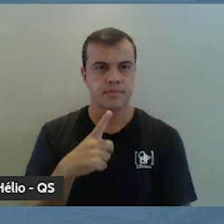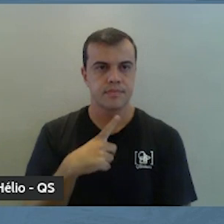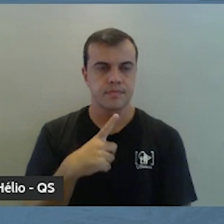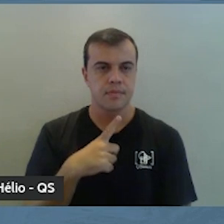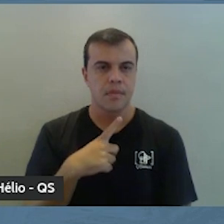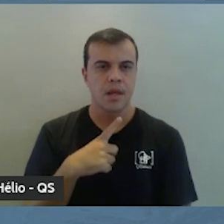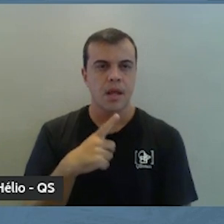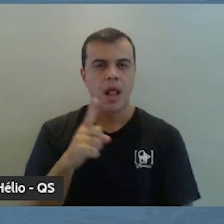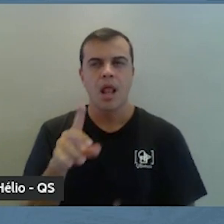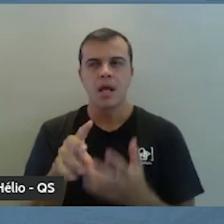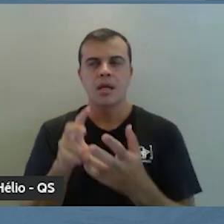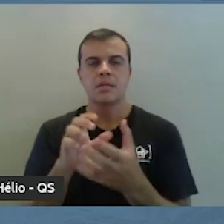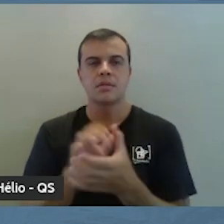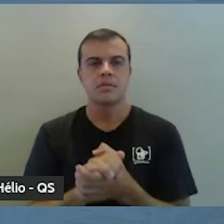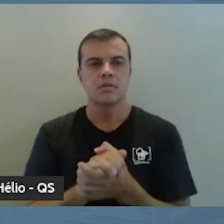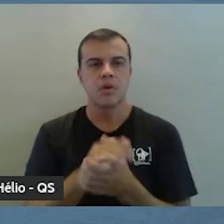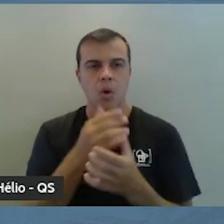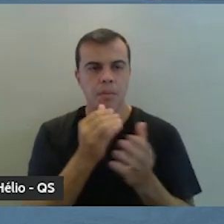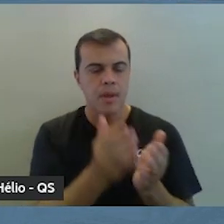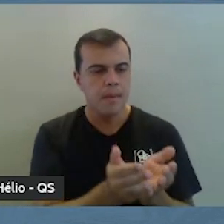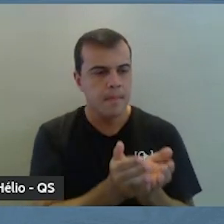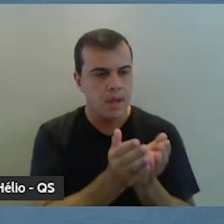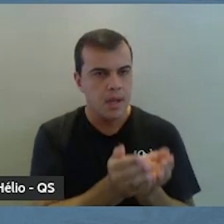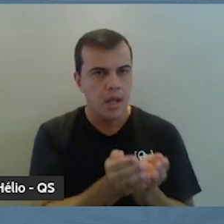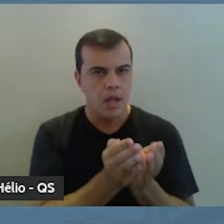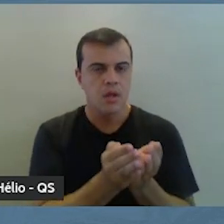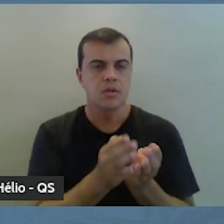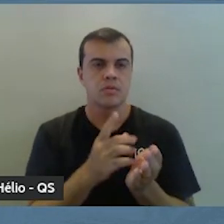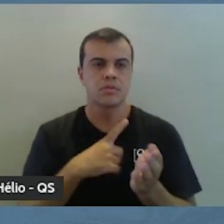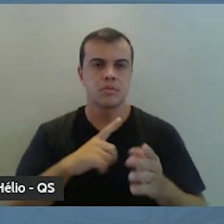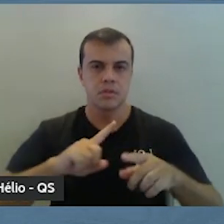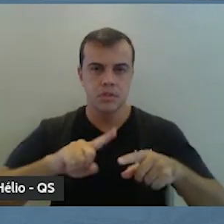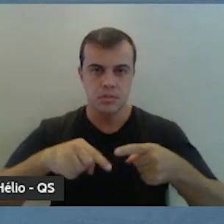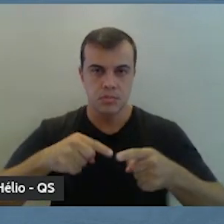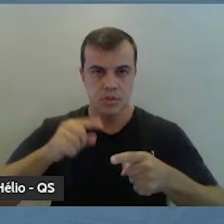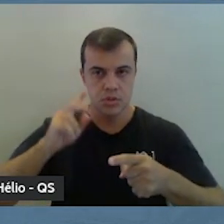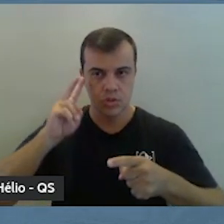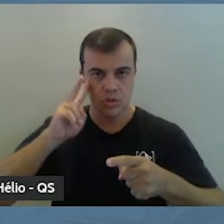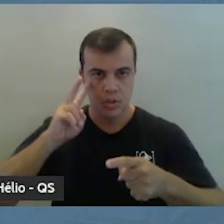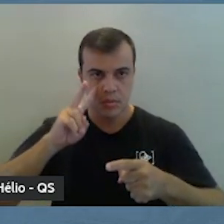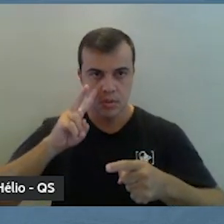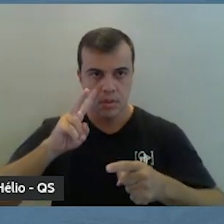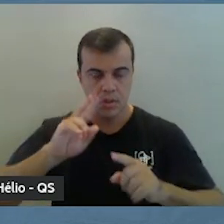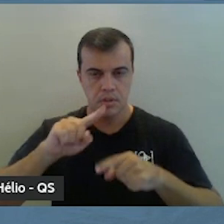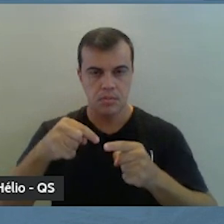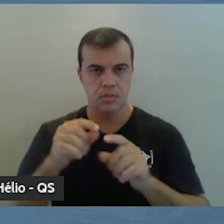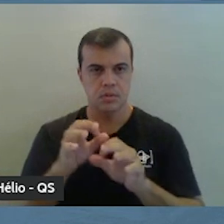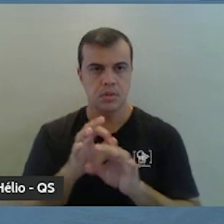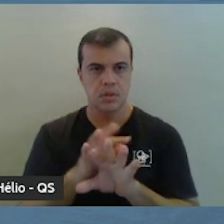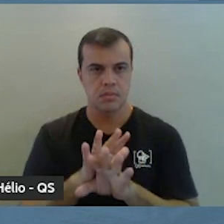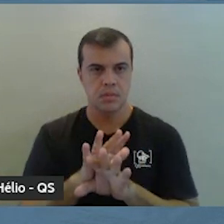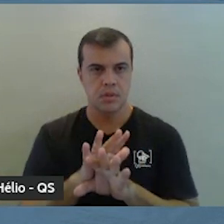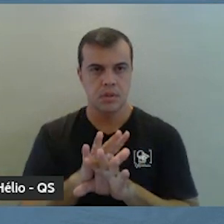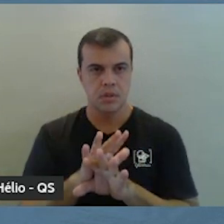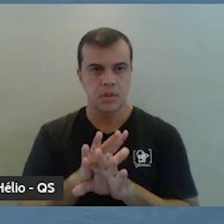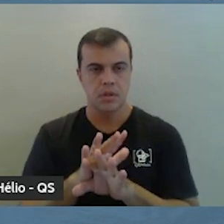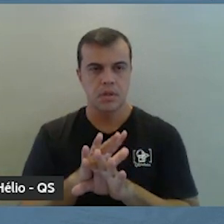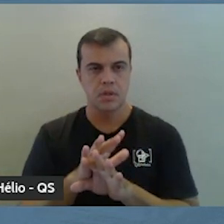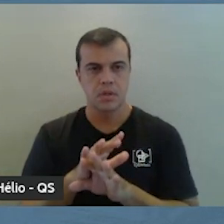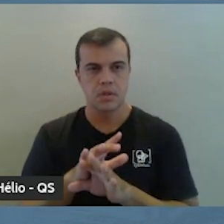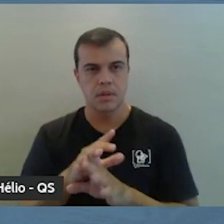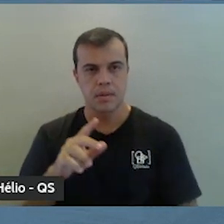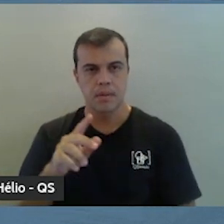Ela se casa com um marinheiro mercante e na trajetória dela ela acaba tendo uma pensão em Santa Teresa, e